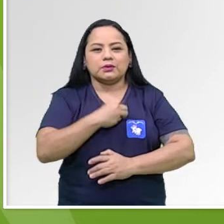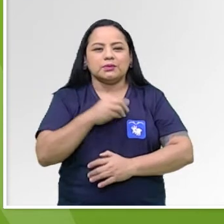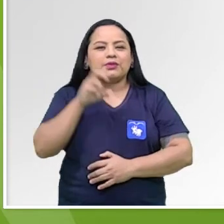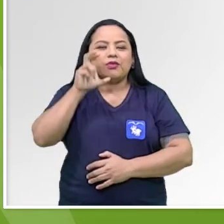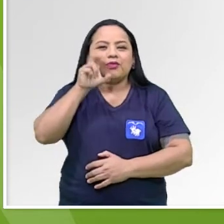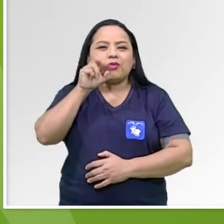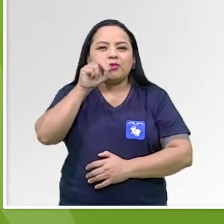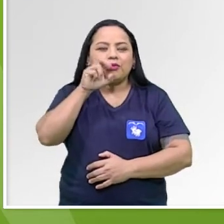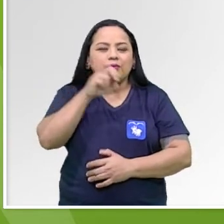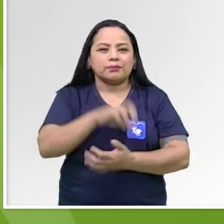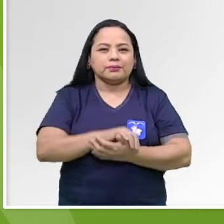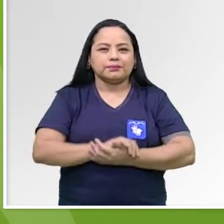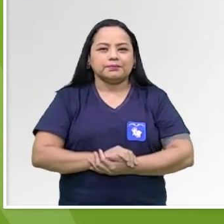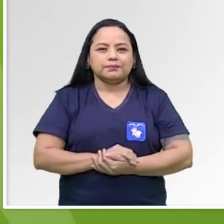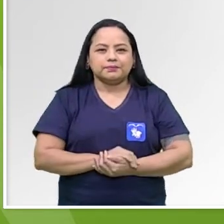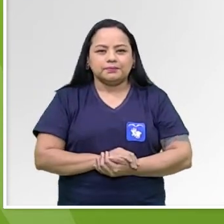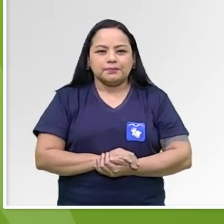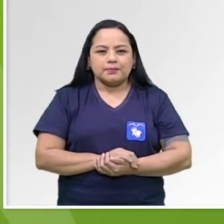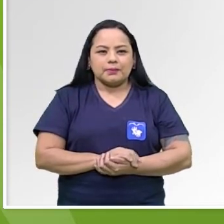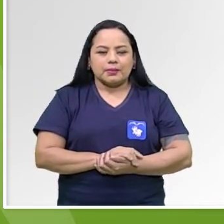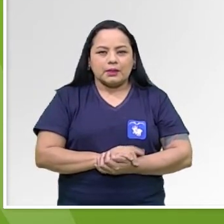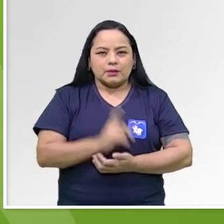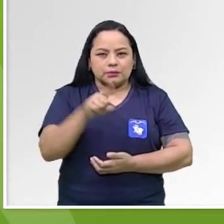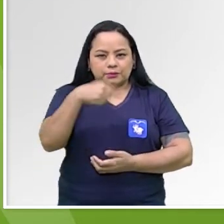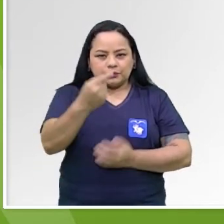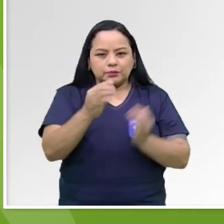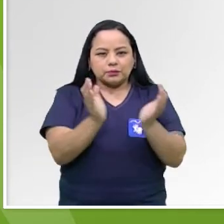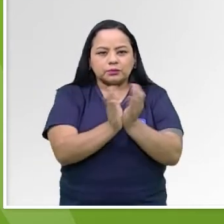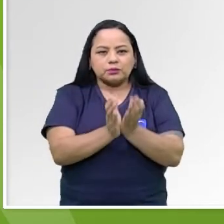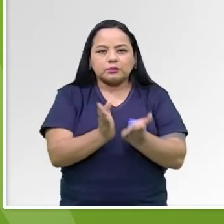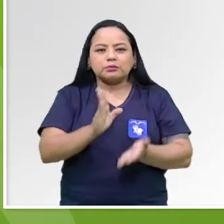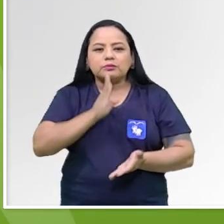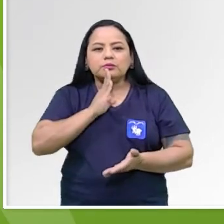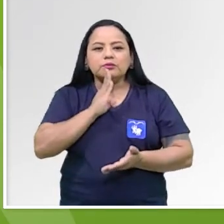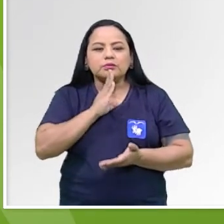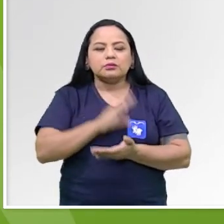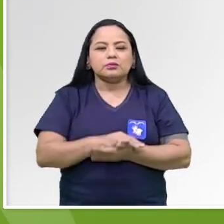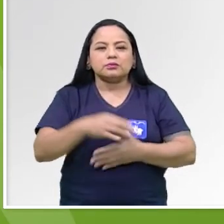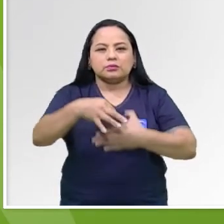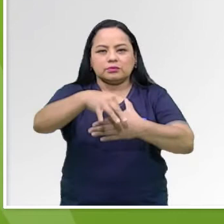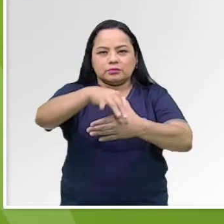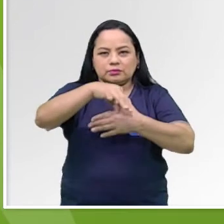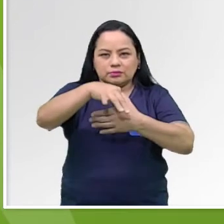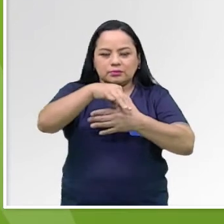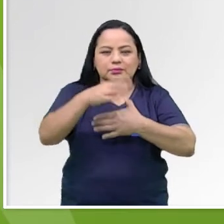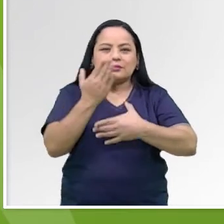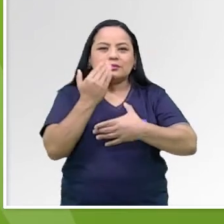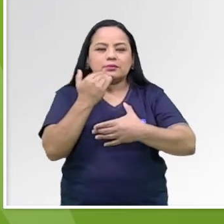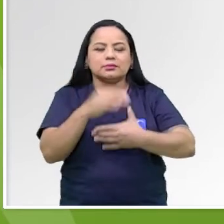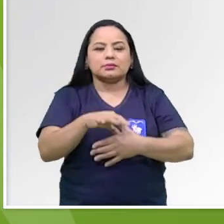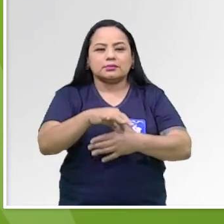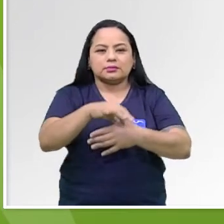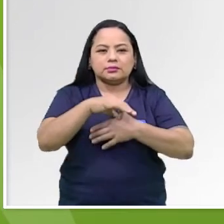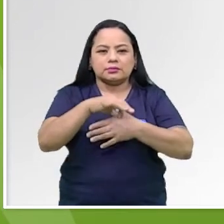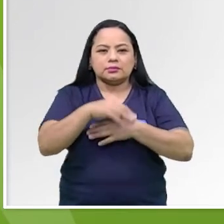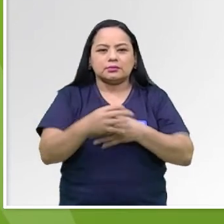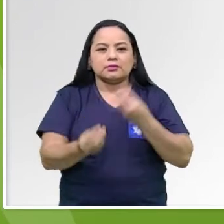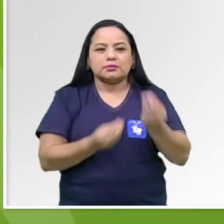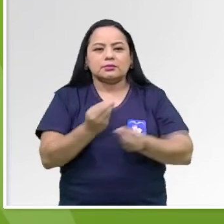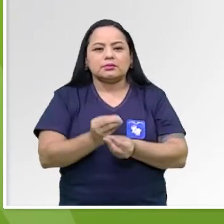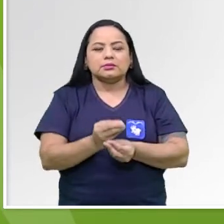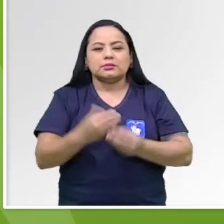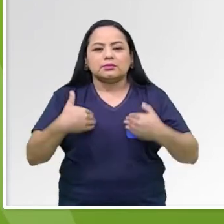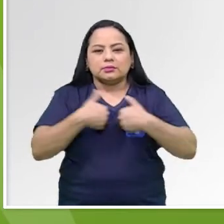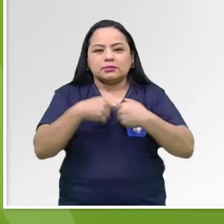roedores. O próximo grupo que nós vamos ver são os carnívoros. Os carnívoros, eles são